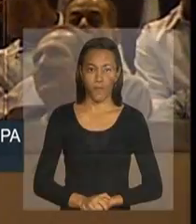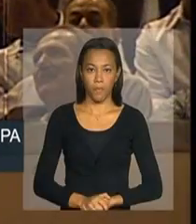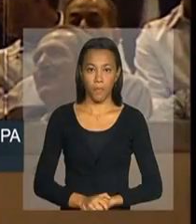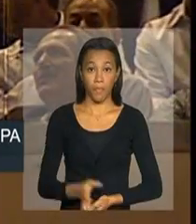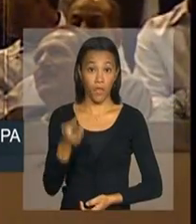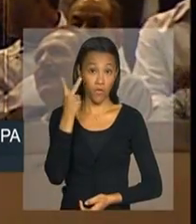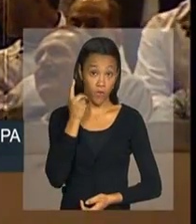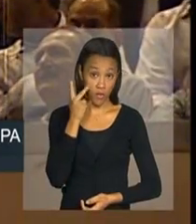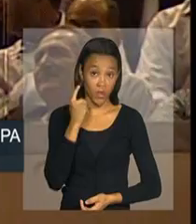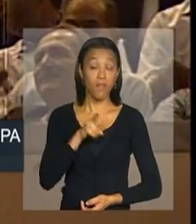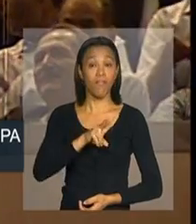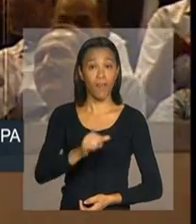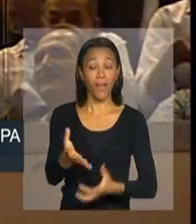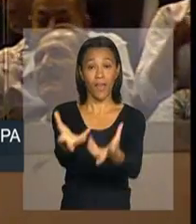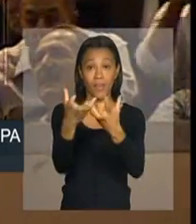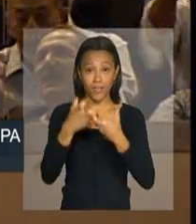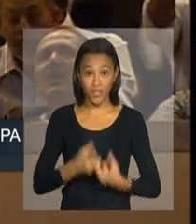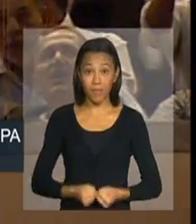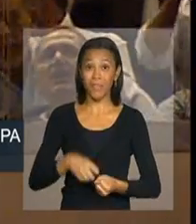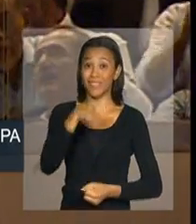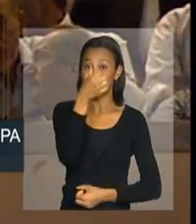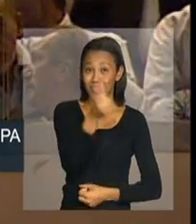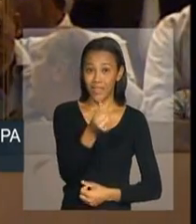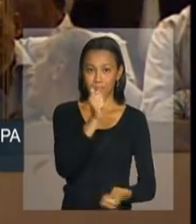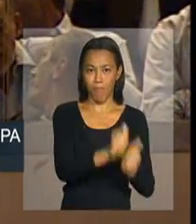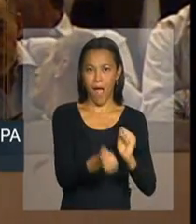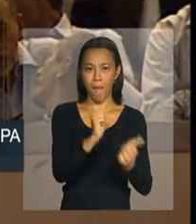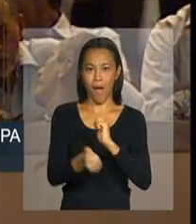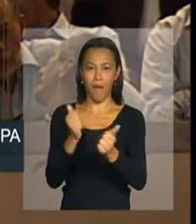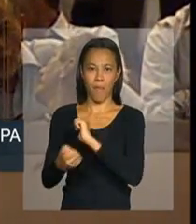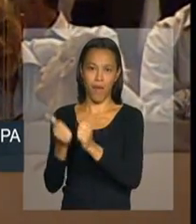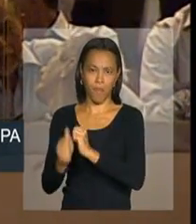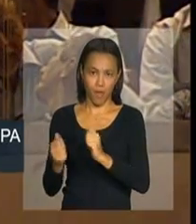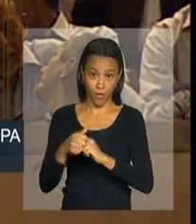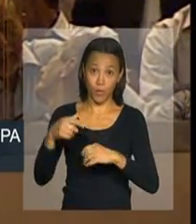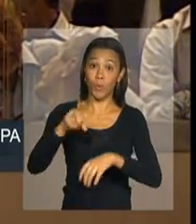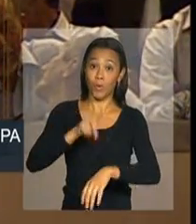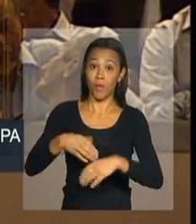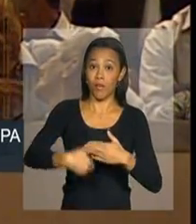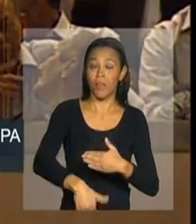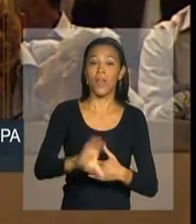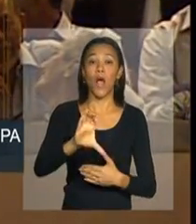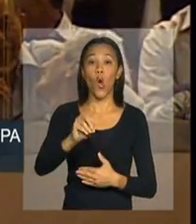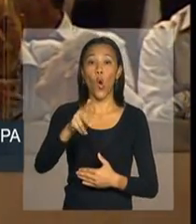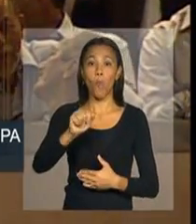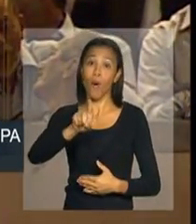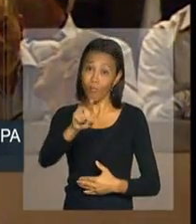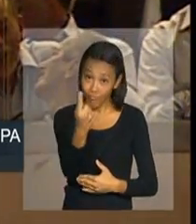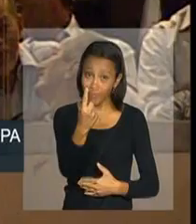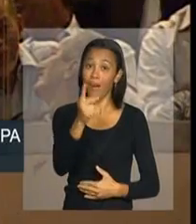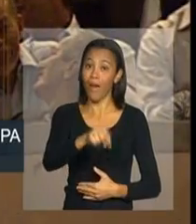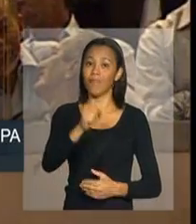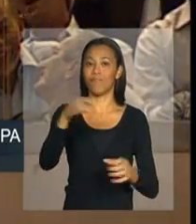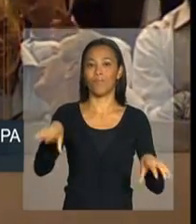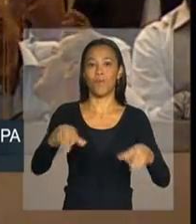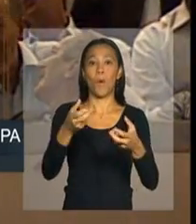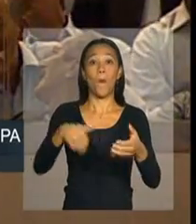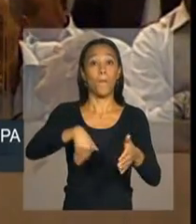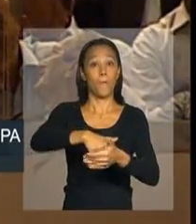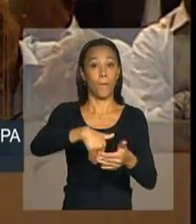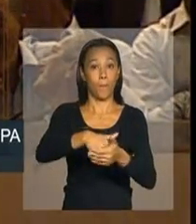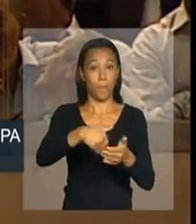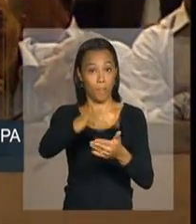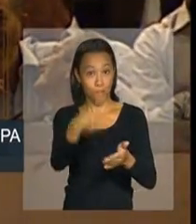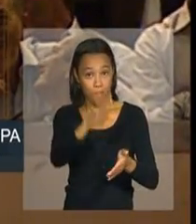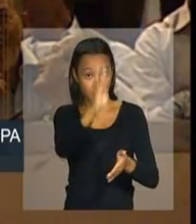Fortaleza vai receber 6 jogos durante a Copa, um garantido da seleção brasileira e